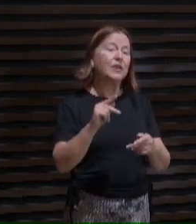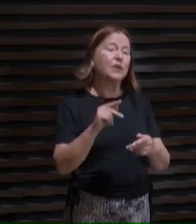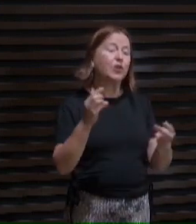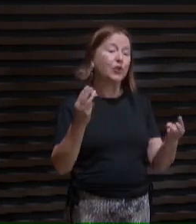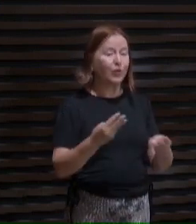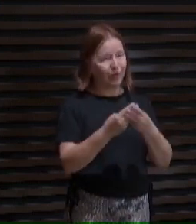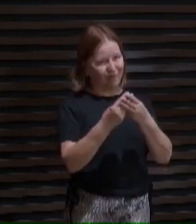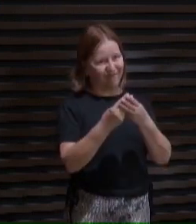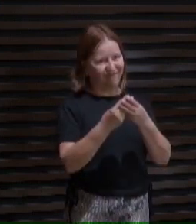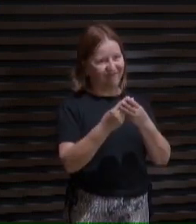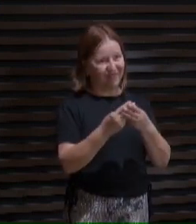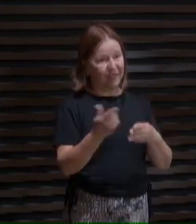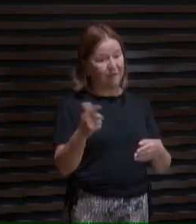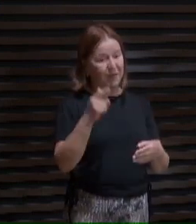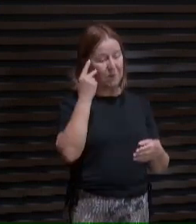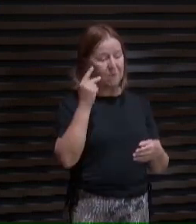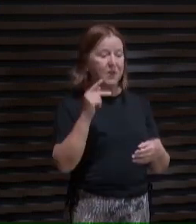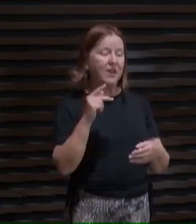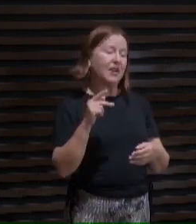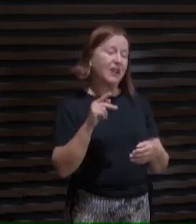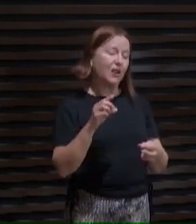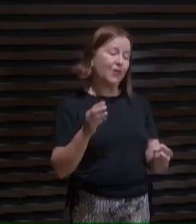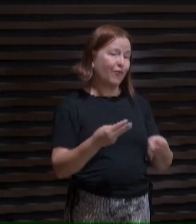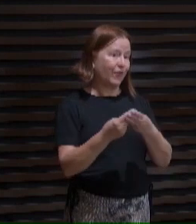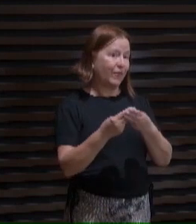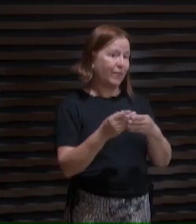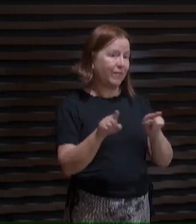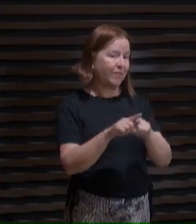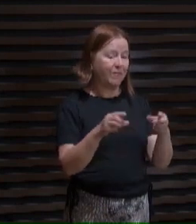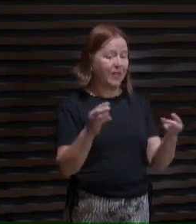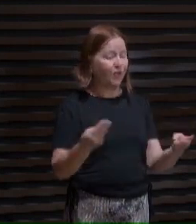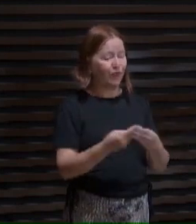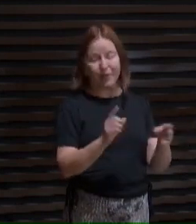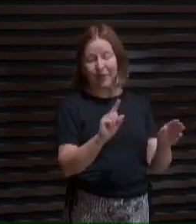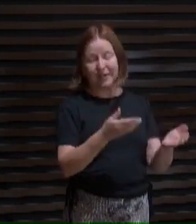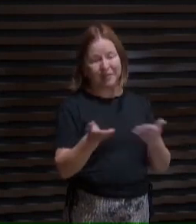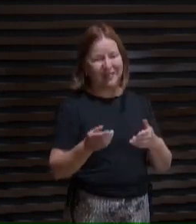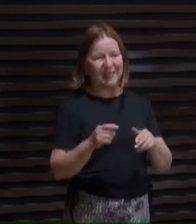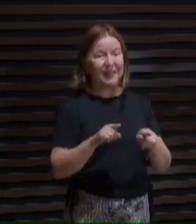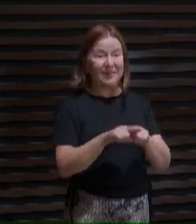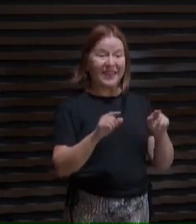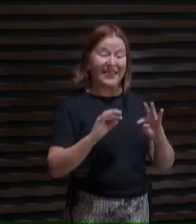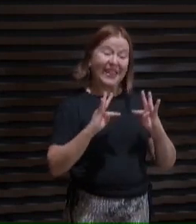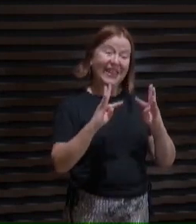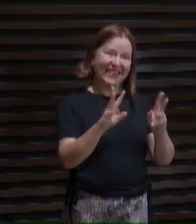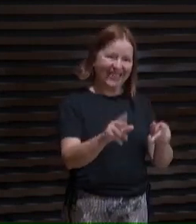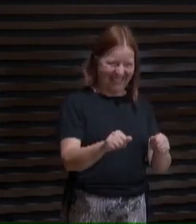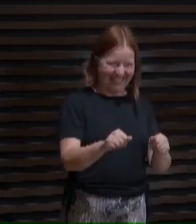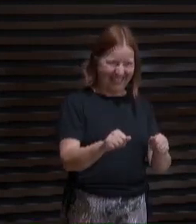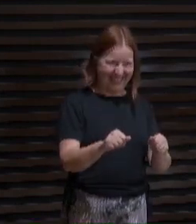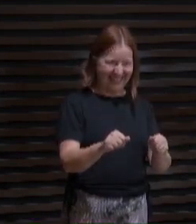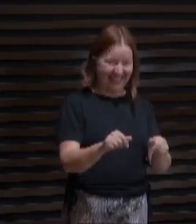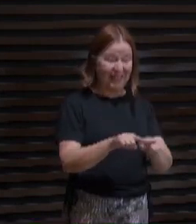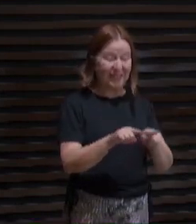era seu, o judeu, e os seus não receberam. Mas a todos, e